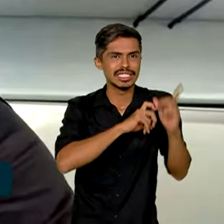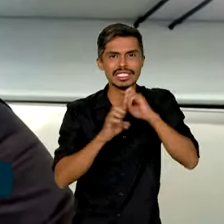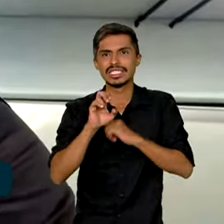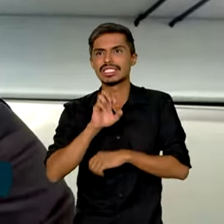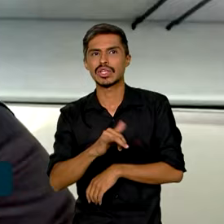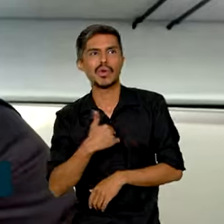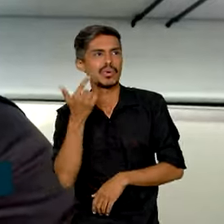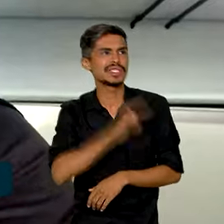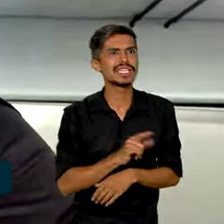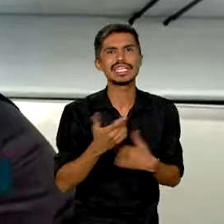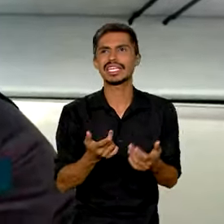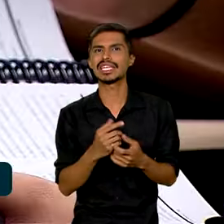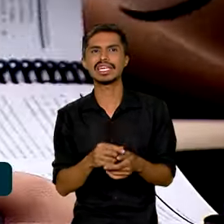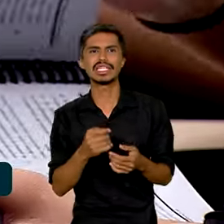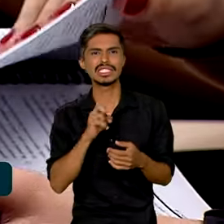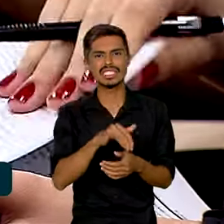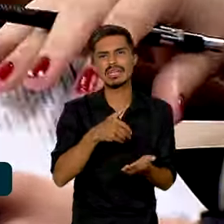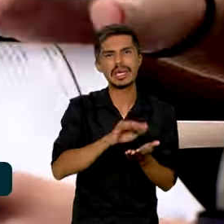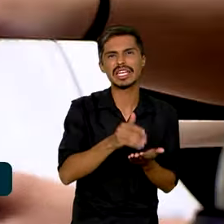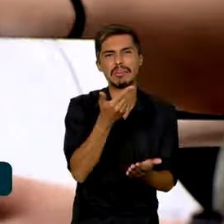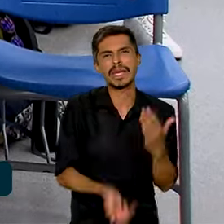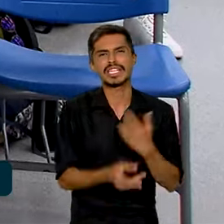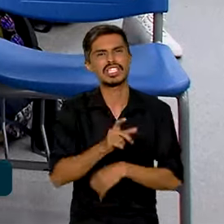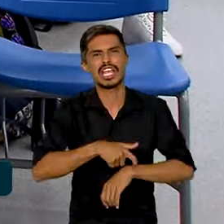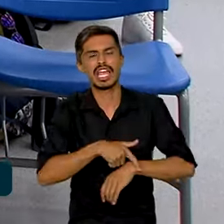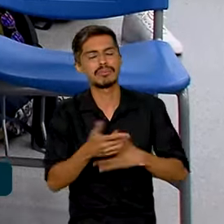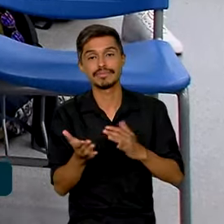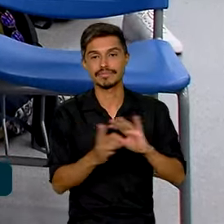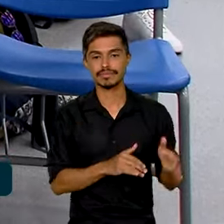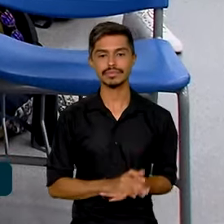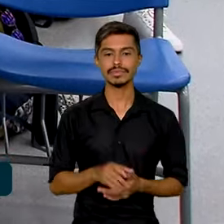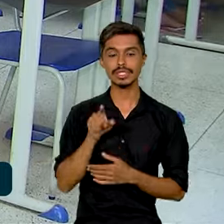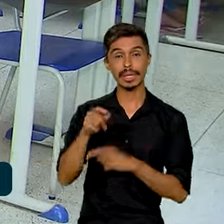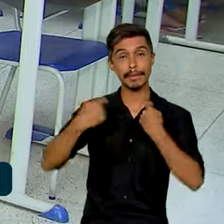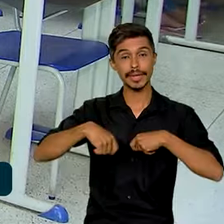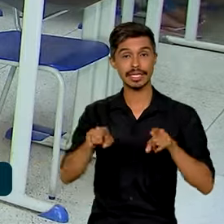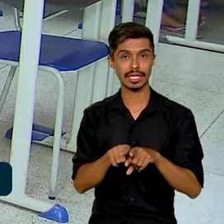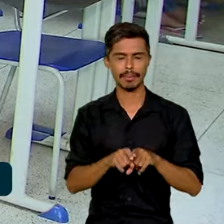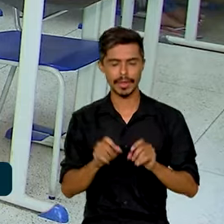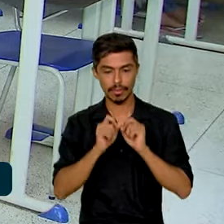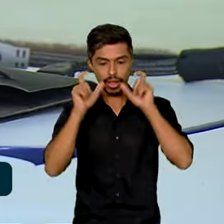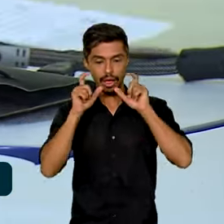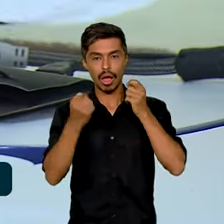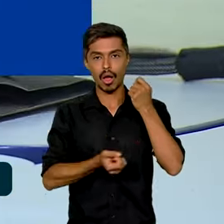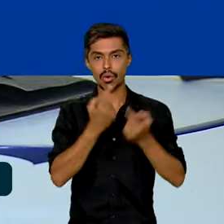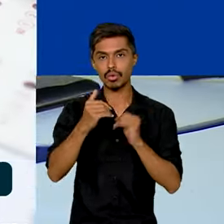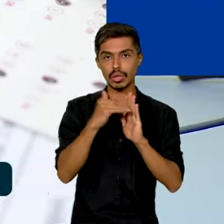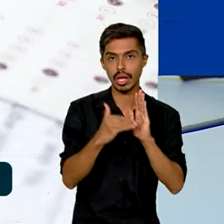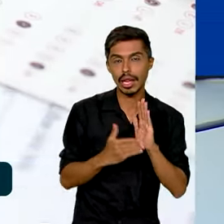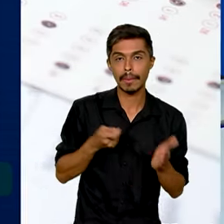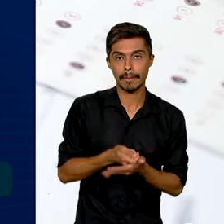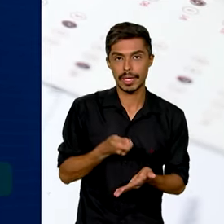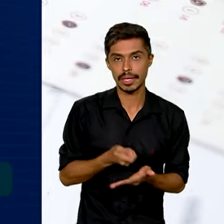estou gastando meu tempo com outra coisa? Além do conhecimento, os candidatos também precisam estar atentos a alguns itens